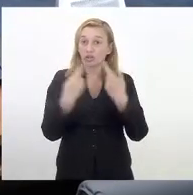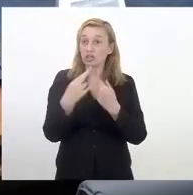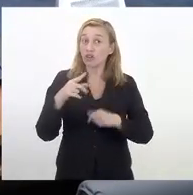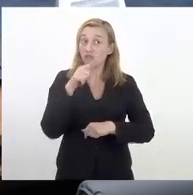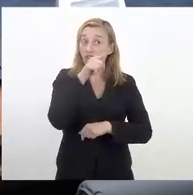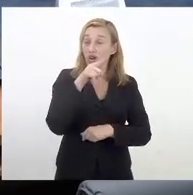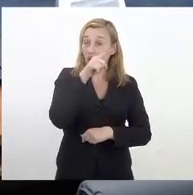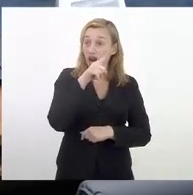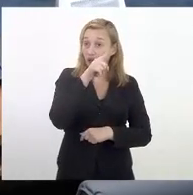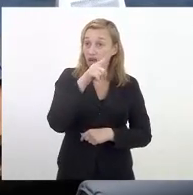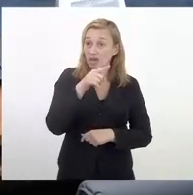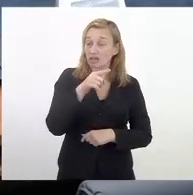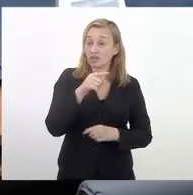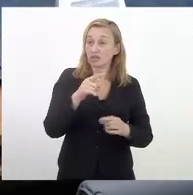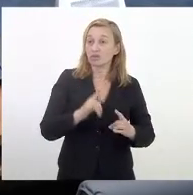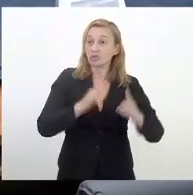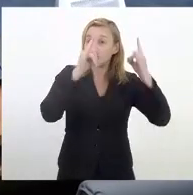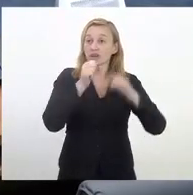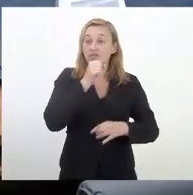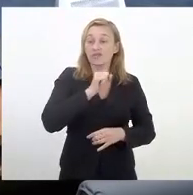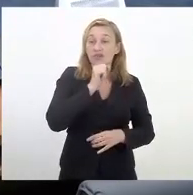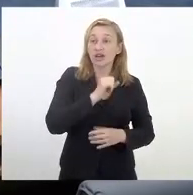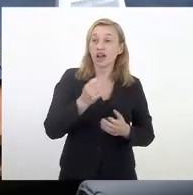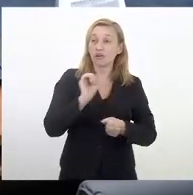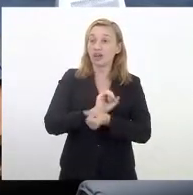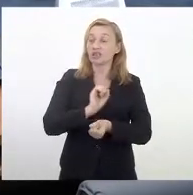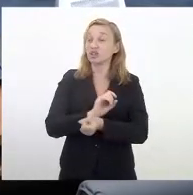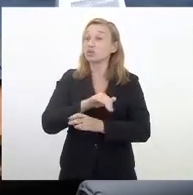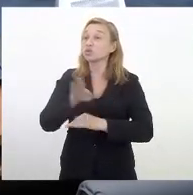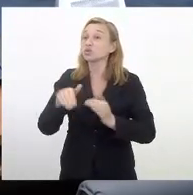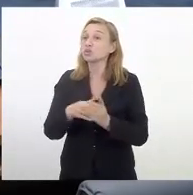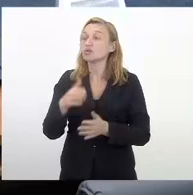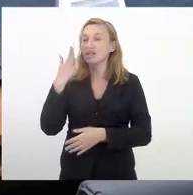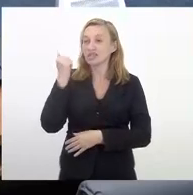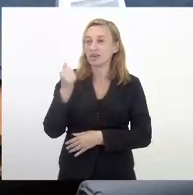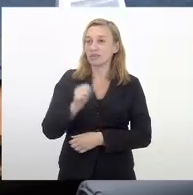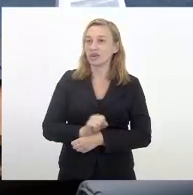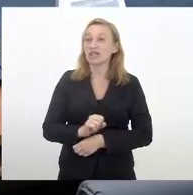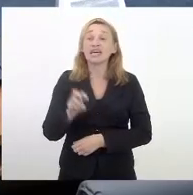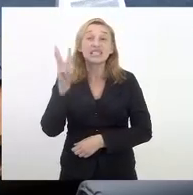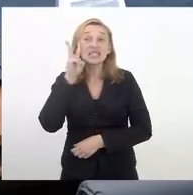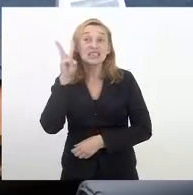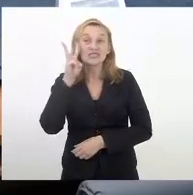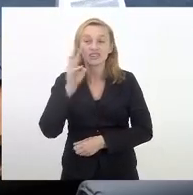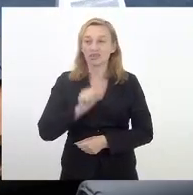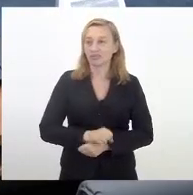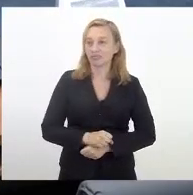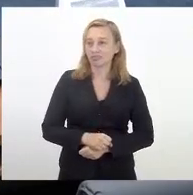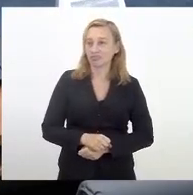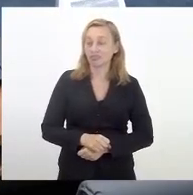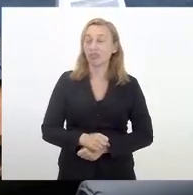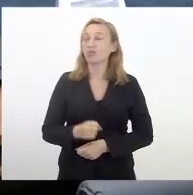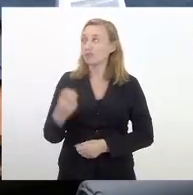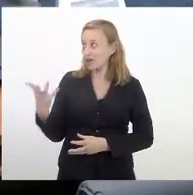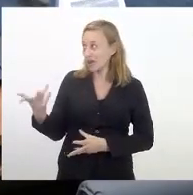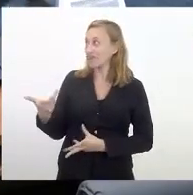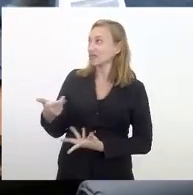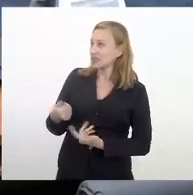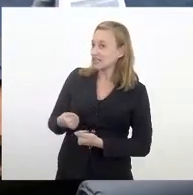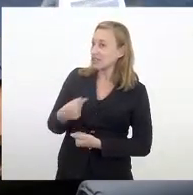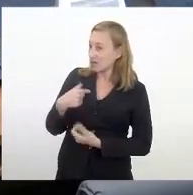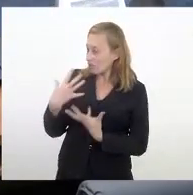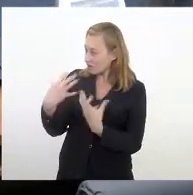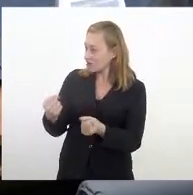no Barbosa Lima sobrinho Estamos aguardando todos para saber só segunda-feira terça-feira maravilha eu